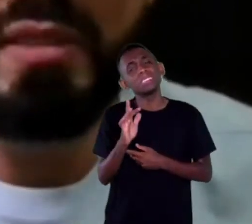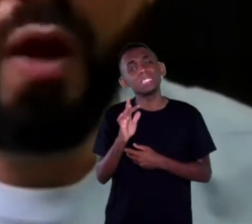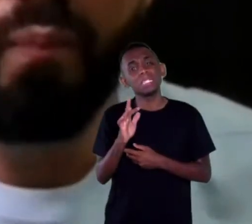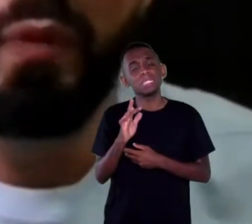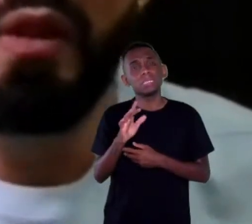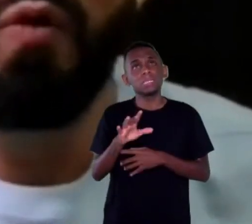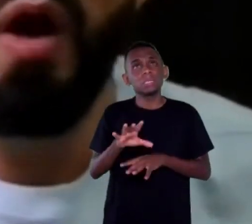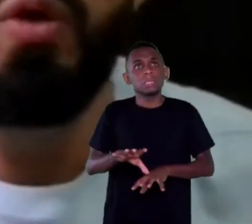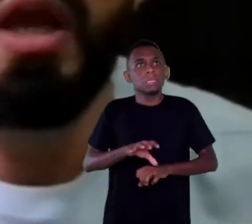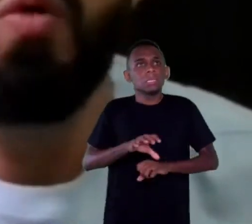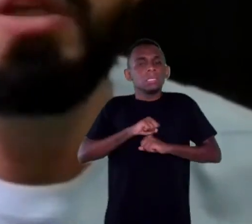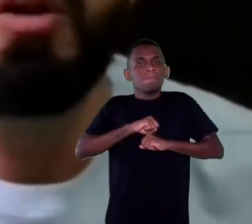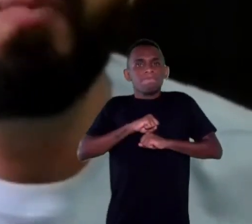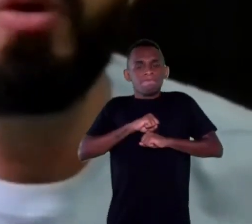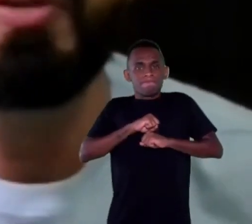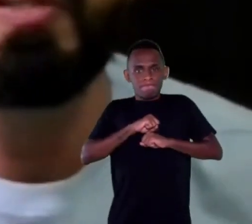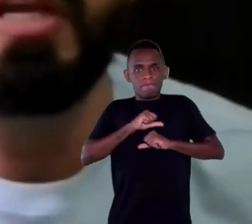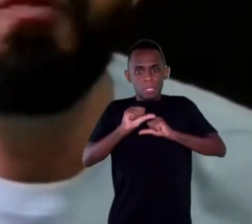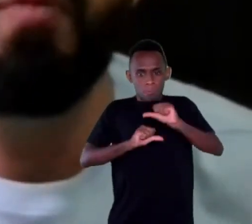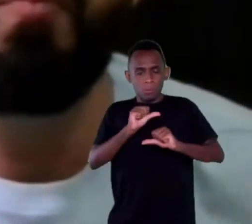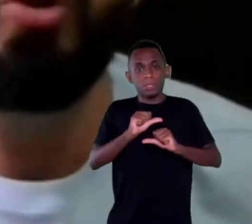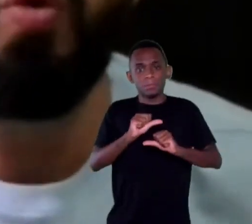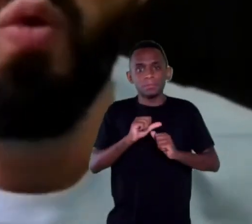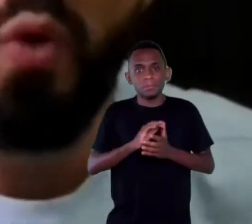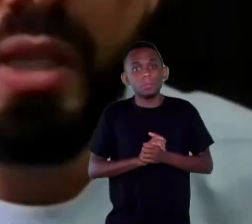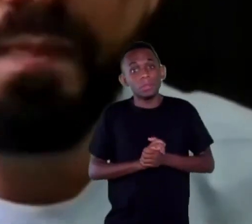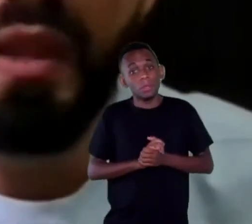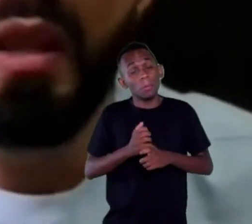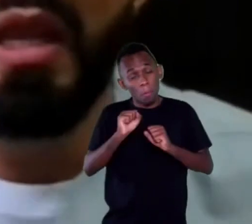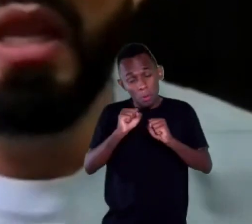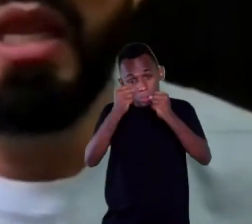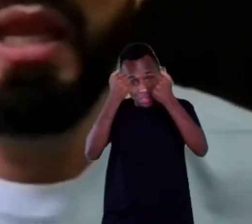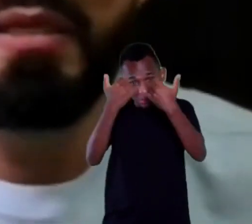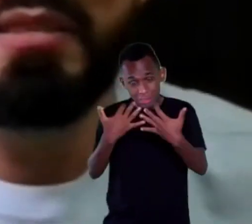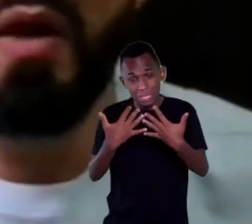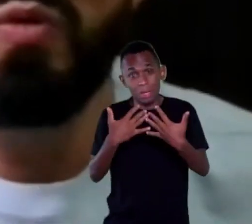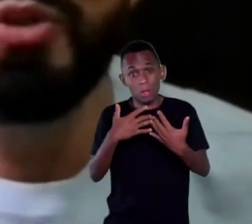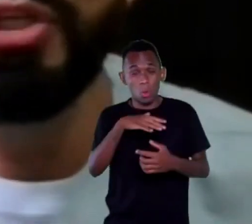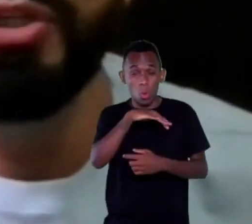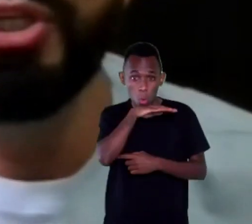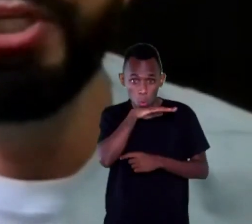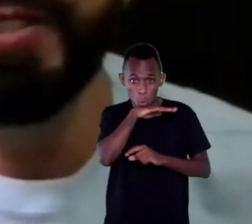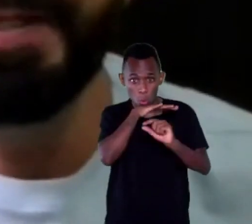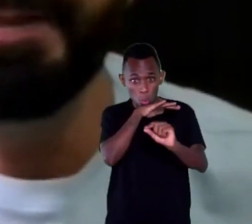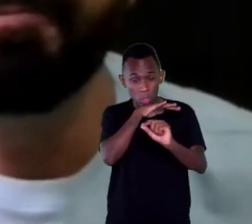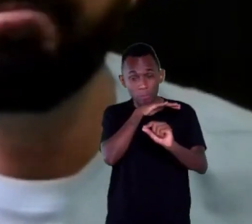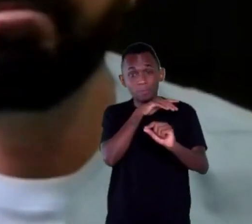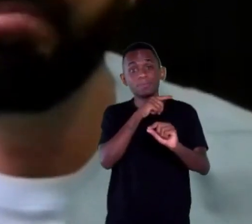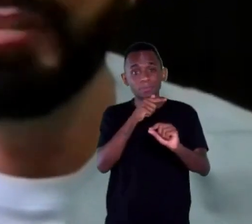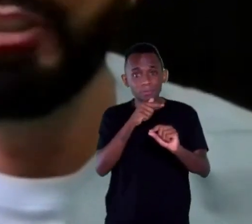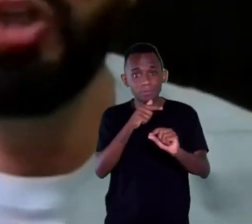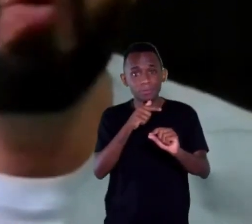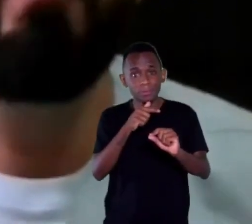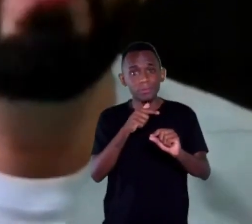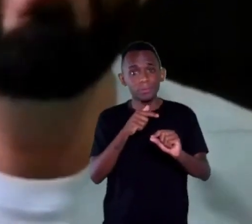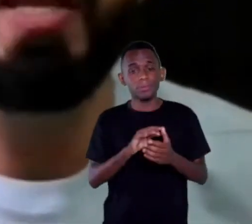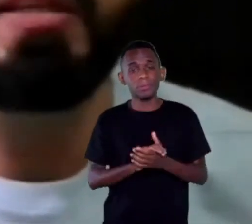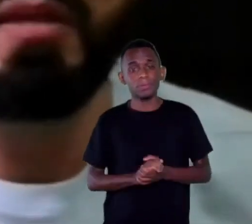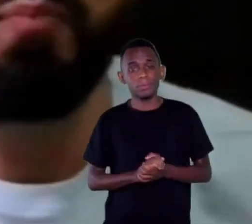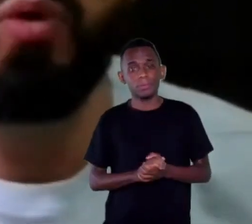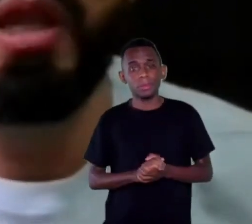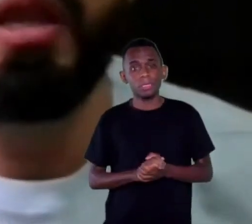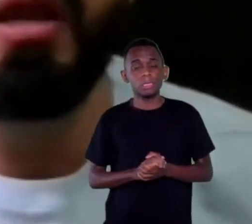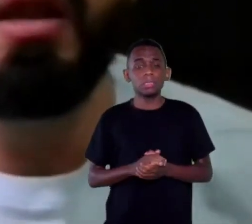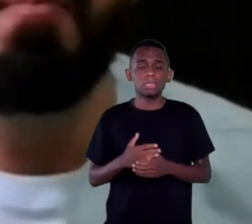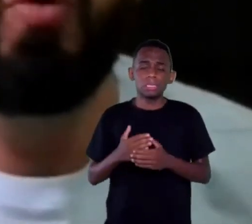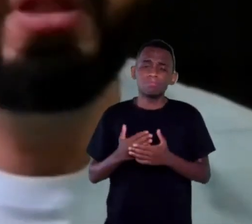absorver tudo isso, não. A única coisa que eu posso te dizer é que foi muito ruim em questão de